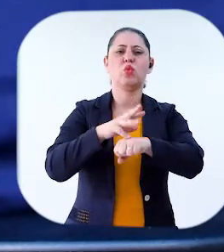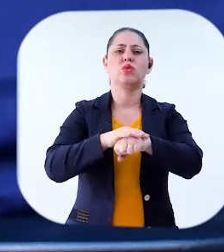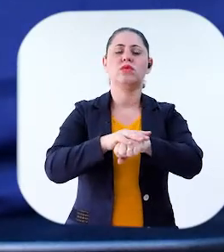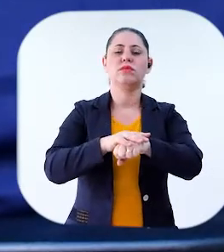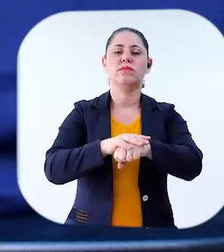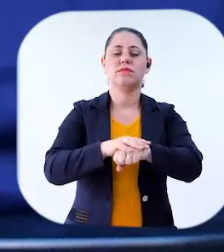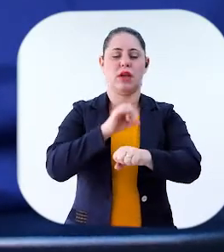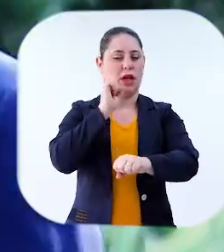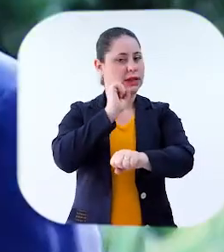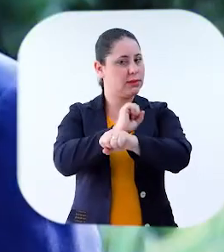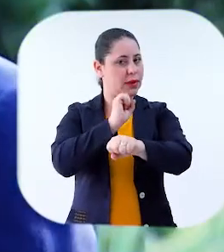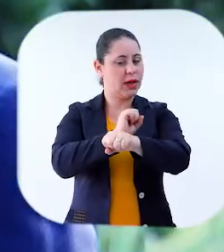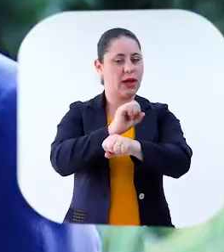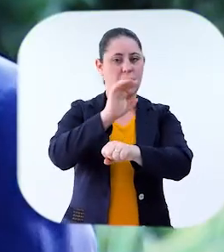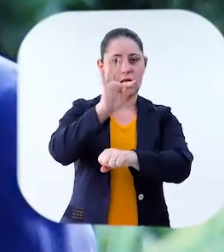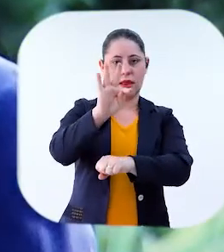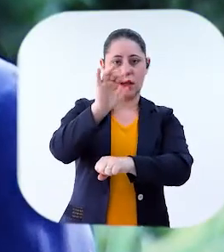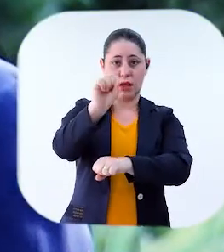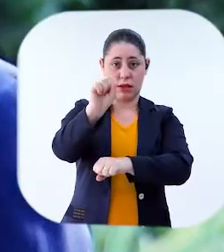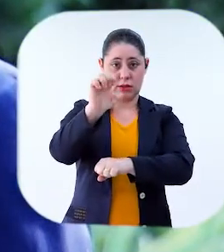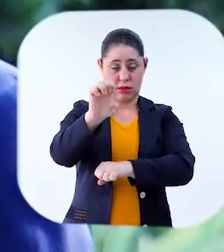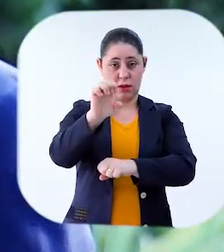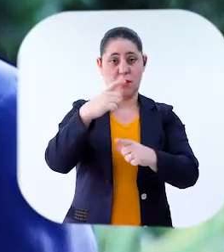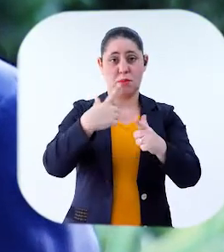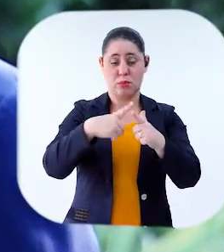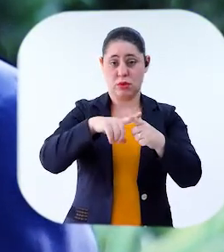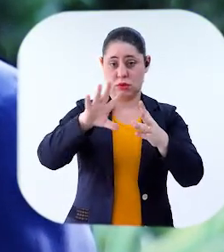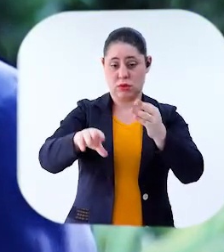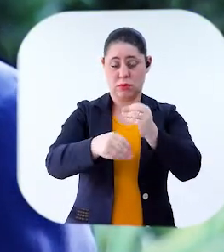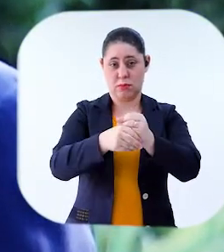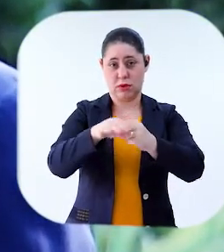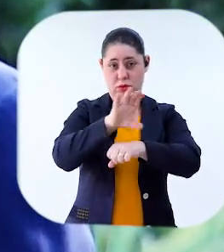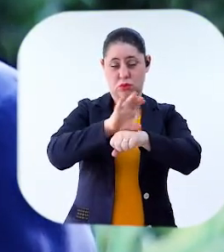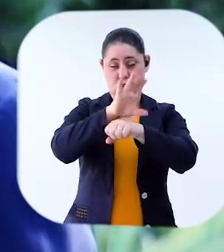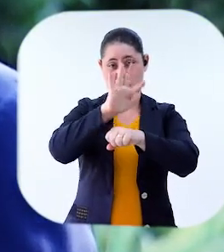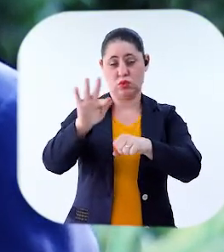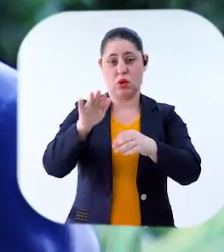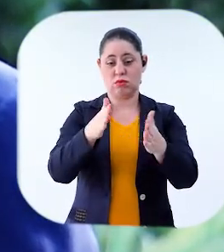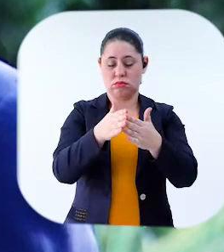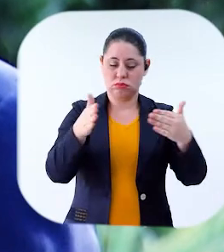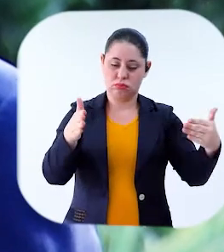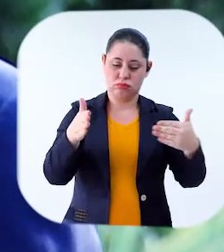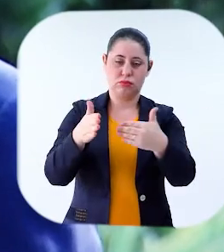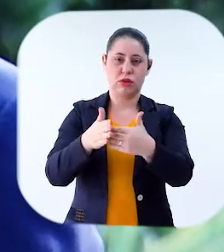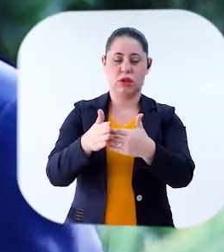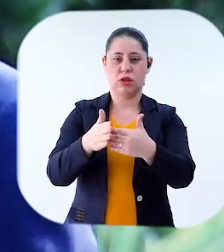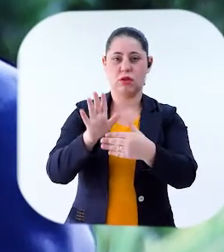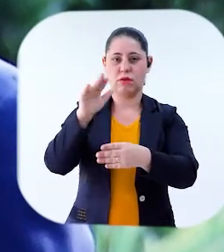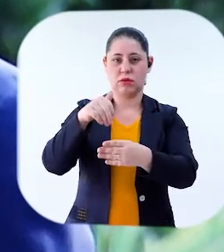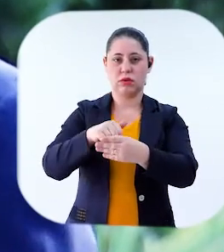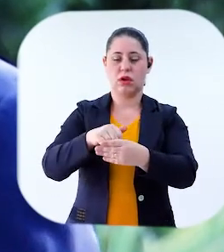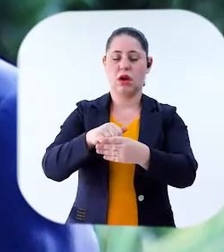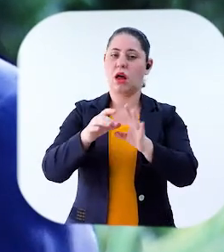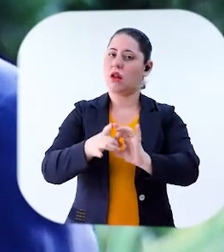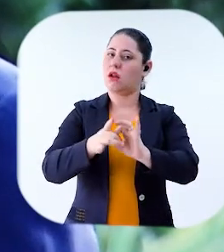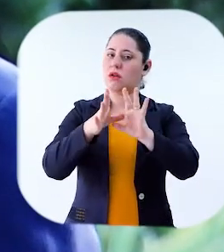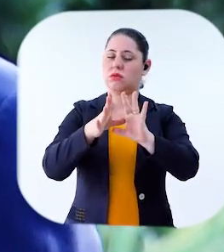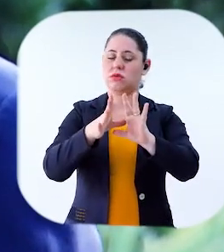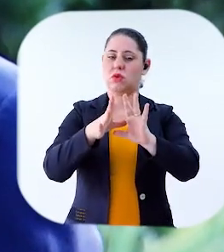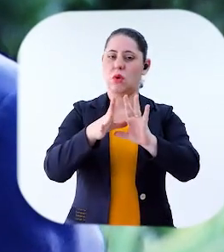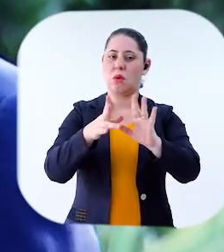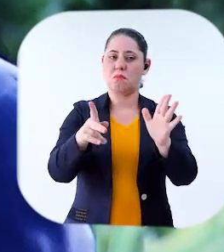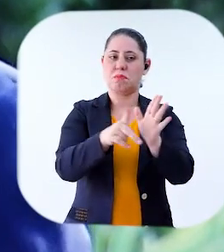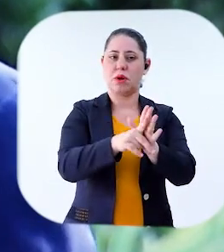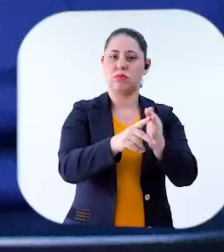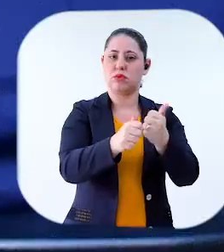como? Tem que esperar o TSE. O TSE ainda vai regulamentar essa questão porque a emenda constitucional que tratou sobre o adiamento das eleições autorizou o Tribunal Superior